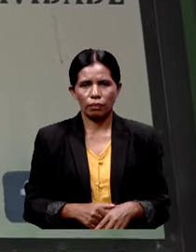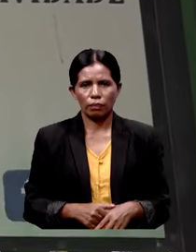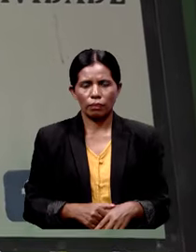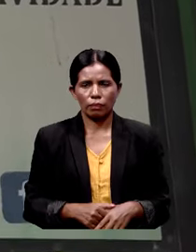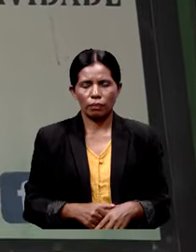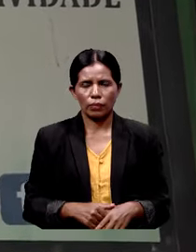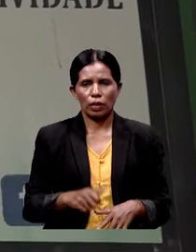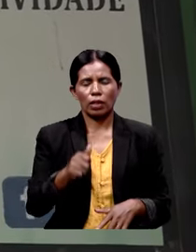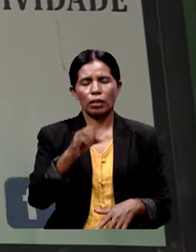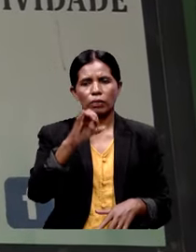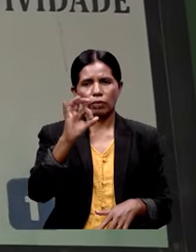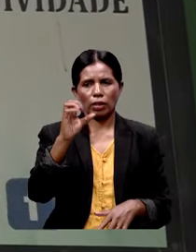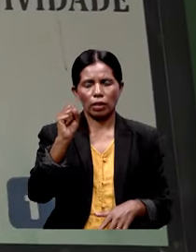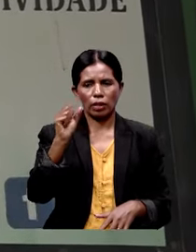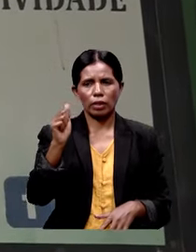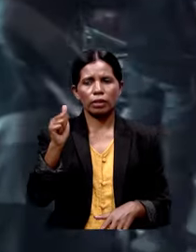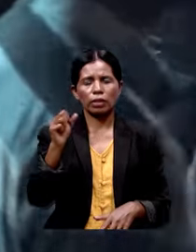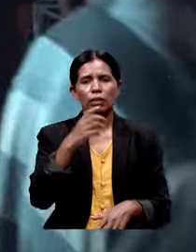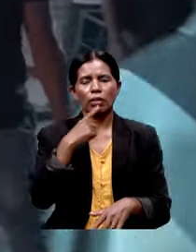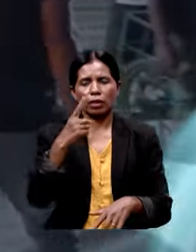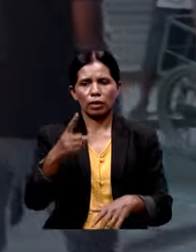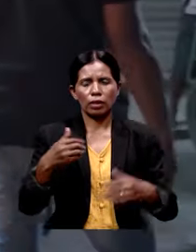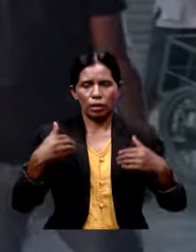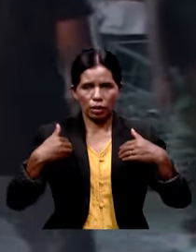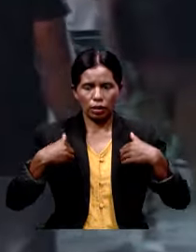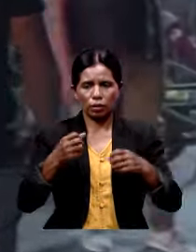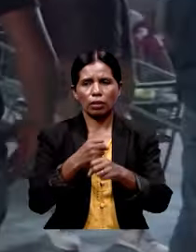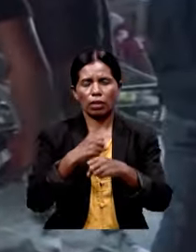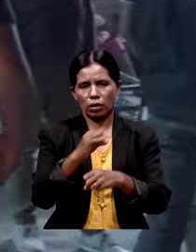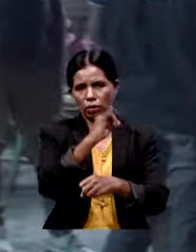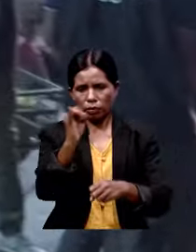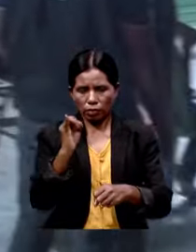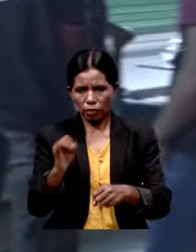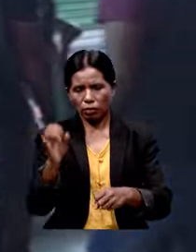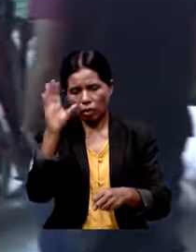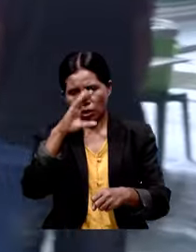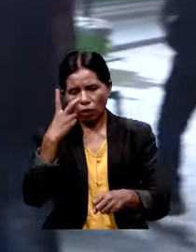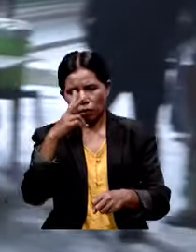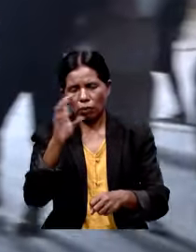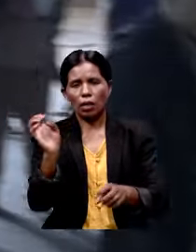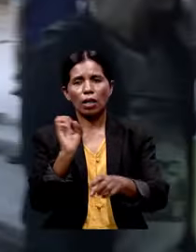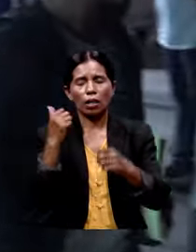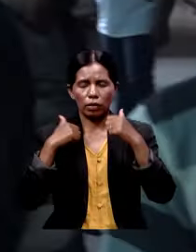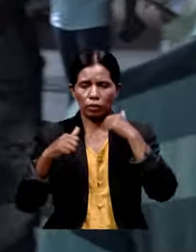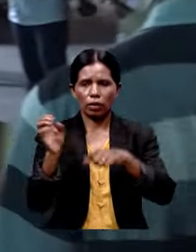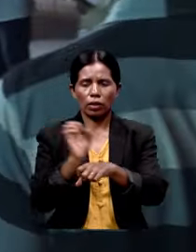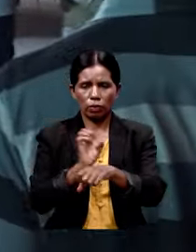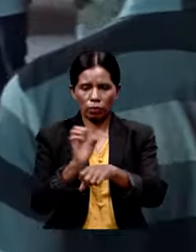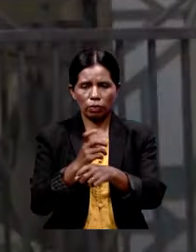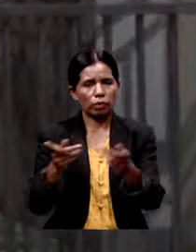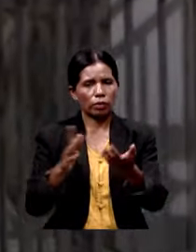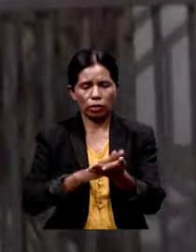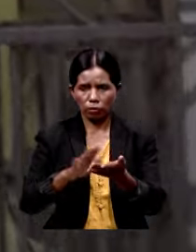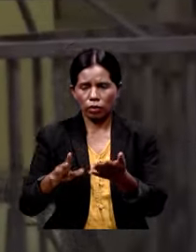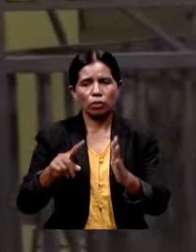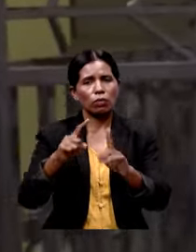A IFES no Instituto Público INB e a papel atual inspeção no fiscalização para atividade econômica sanitária no alimentar, mas bem a